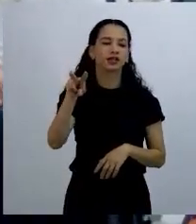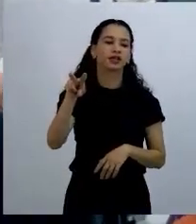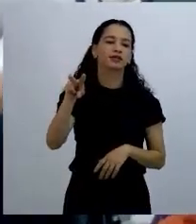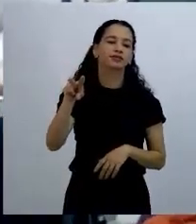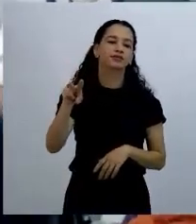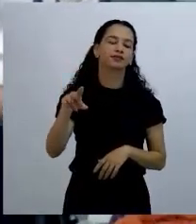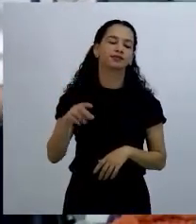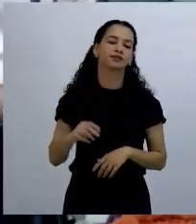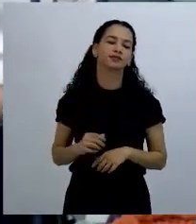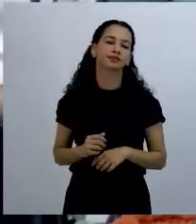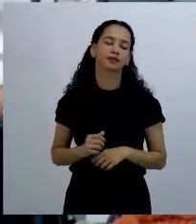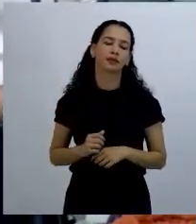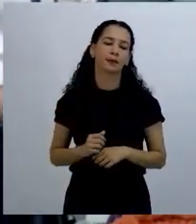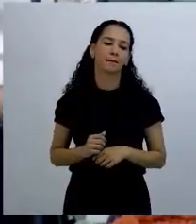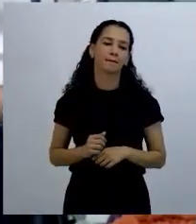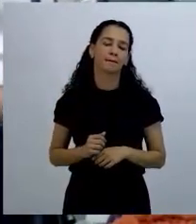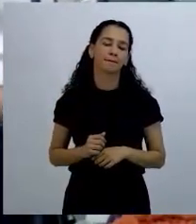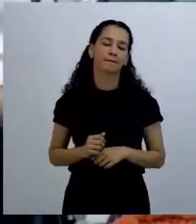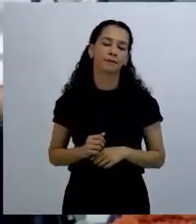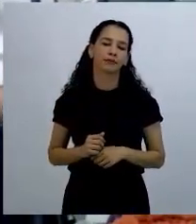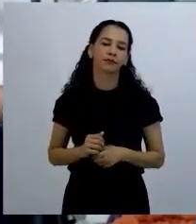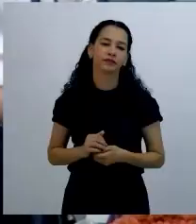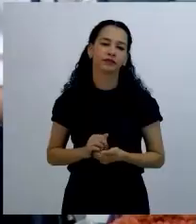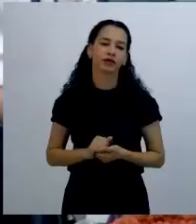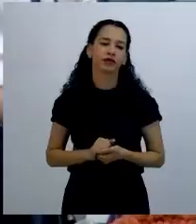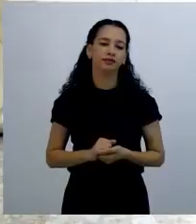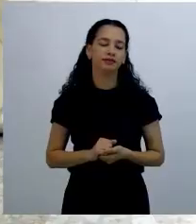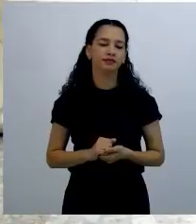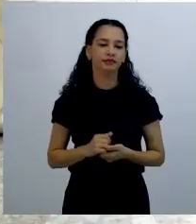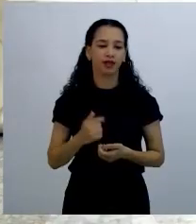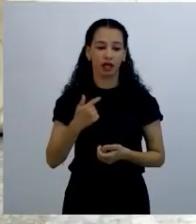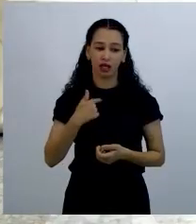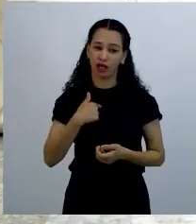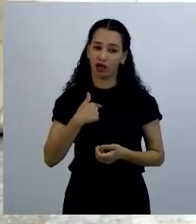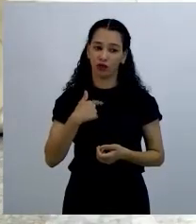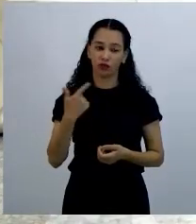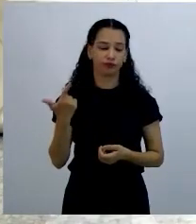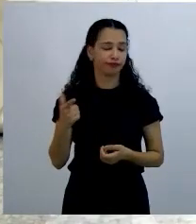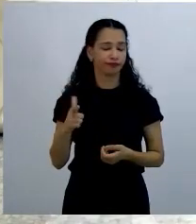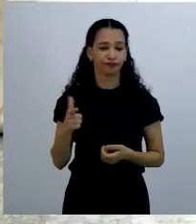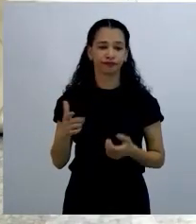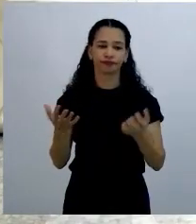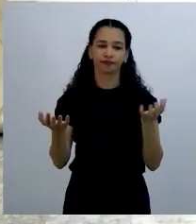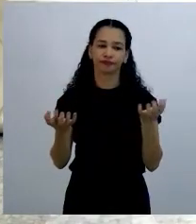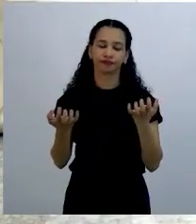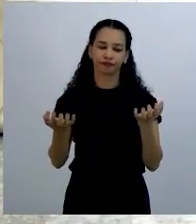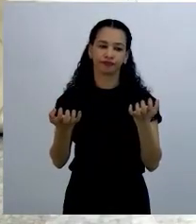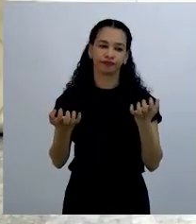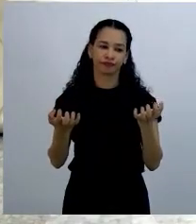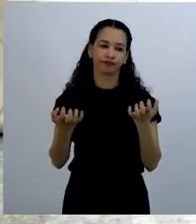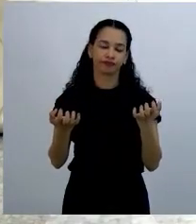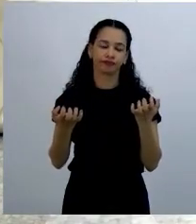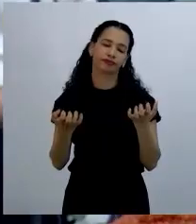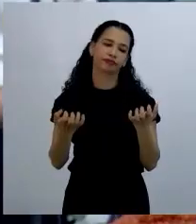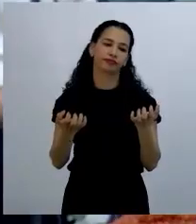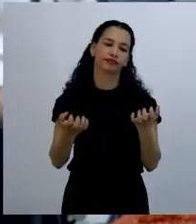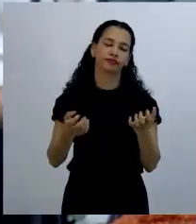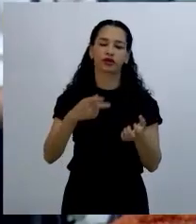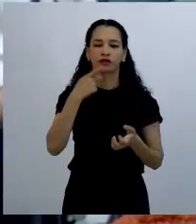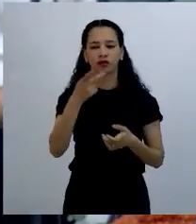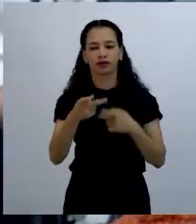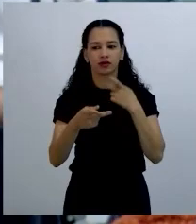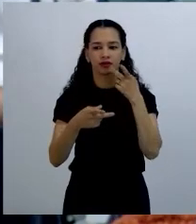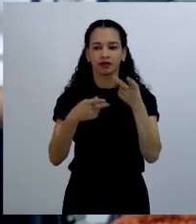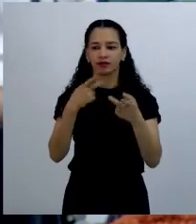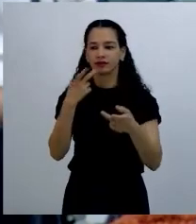valor que é para fazer não é para fazer eu só quero que você entenda que a unidade da igreja é maior do que eu e você